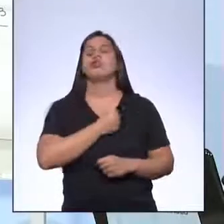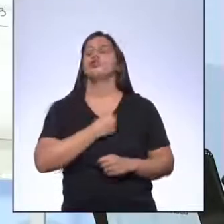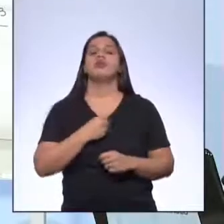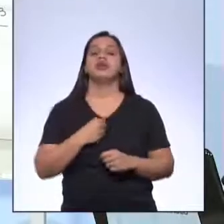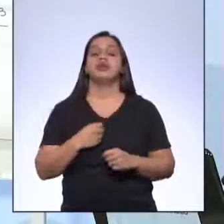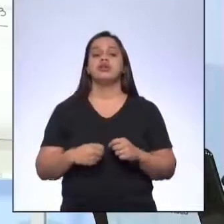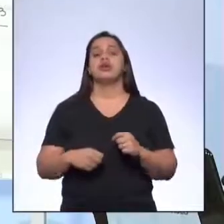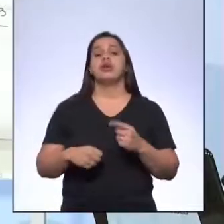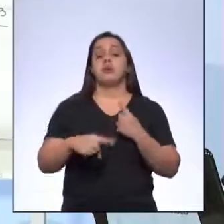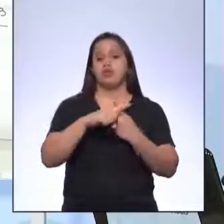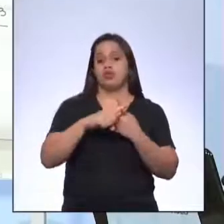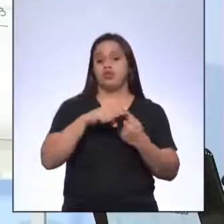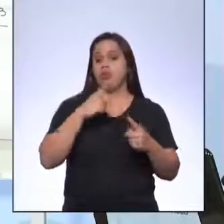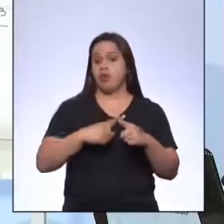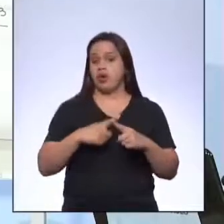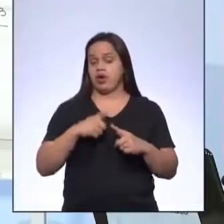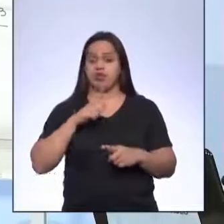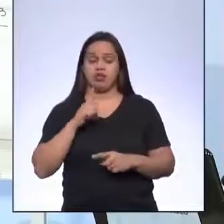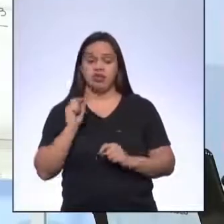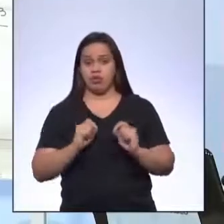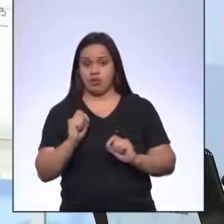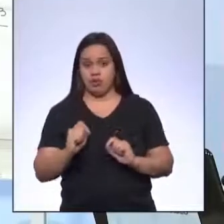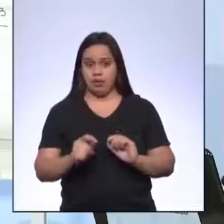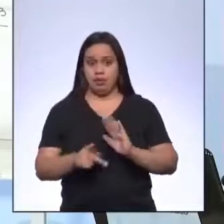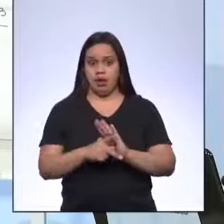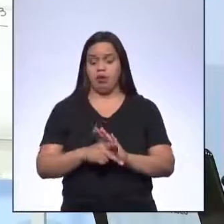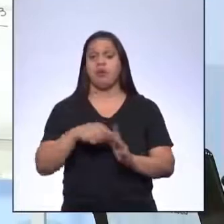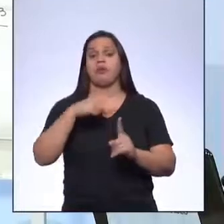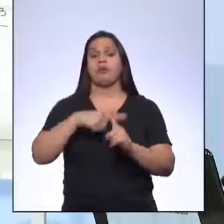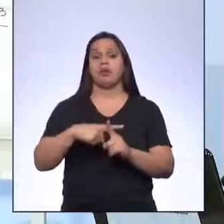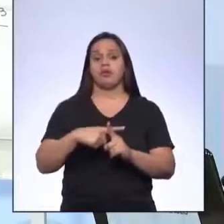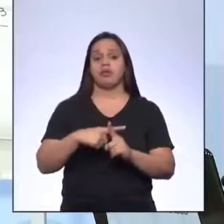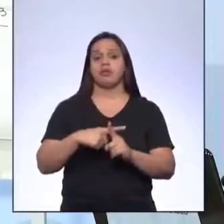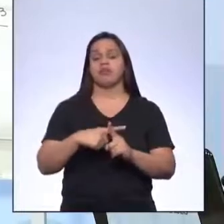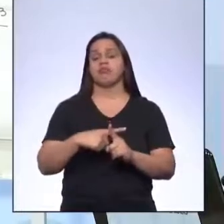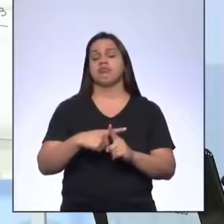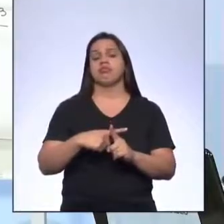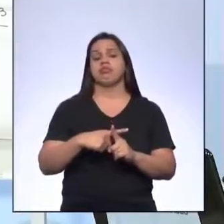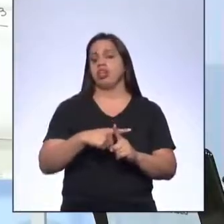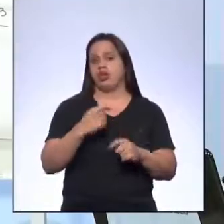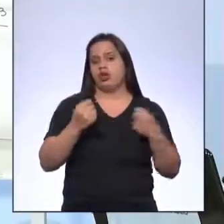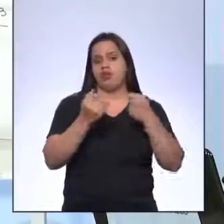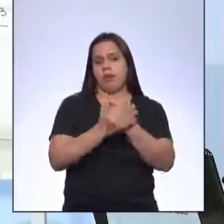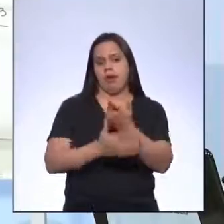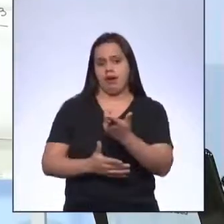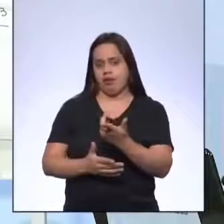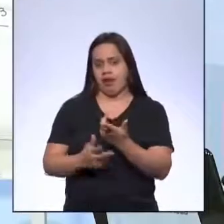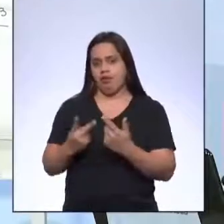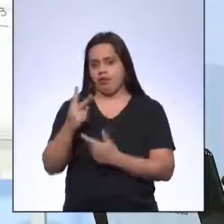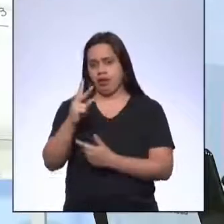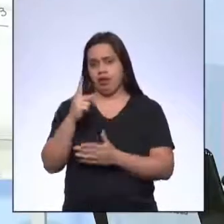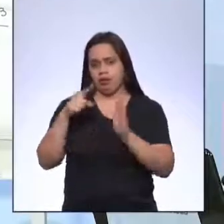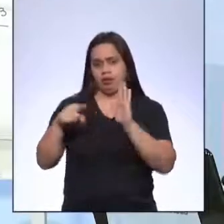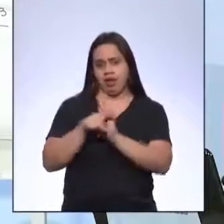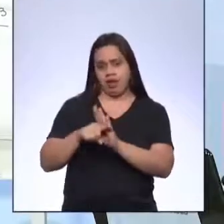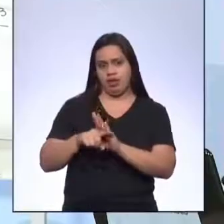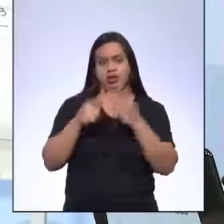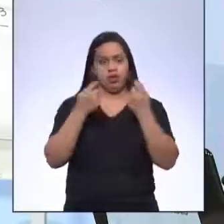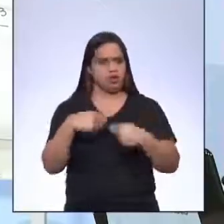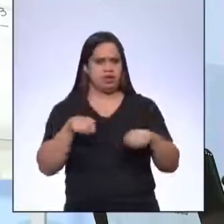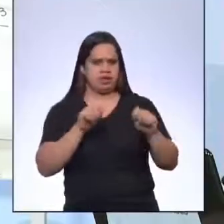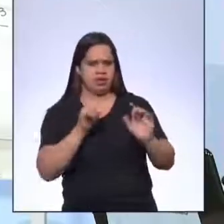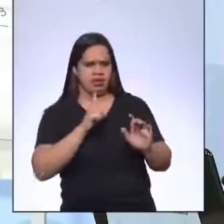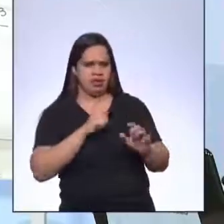temos um peso negativo correto e não vou pagar um valor O negativo Então não precisa necessariamente